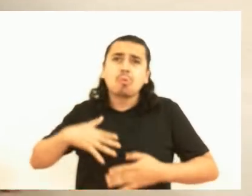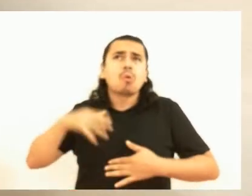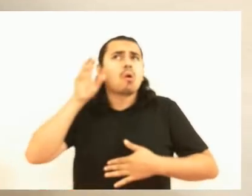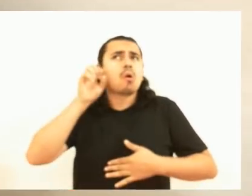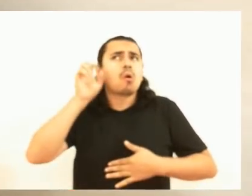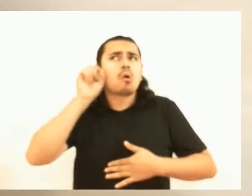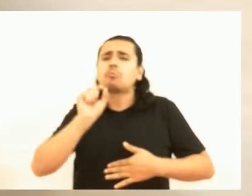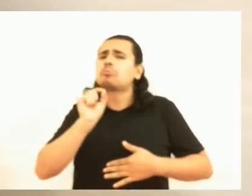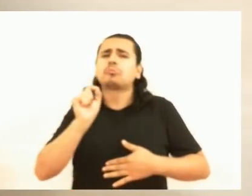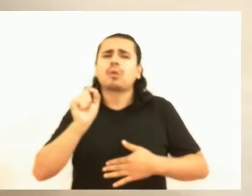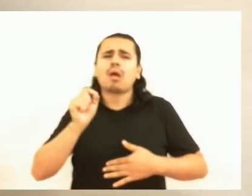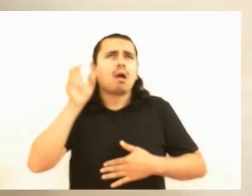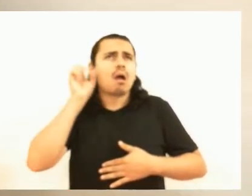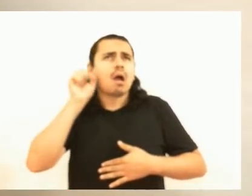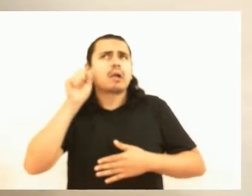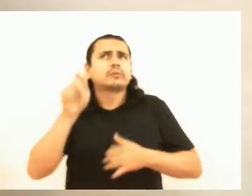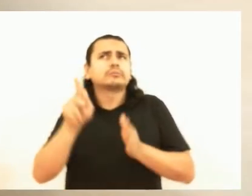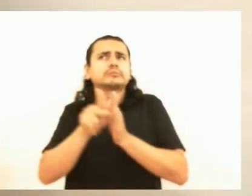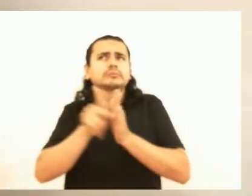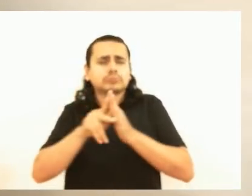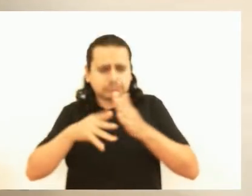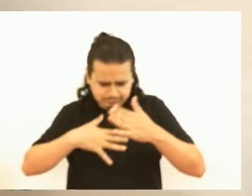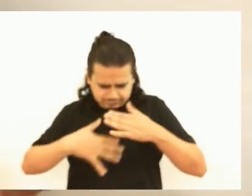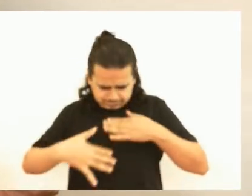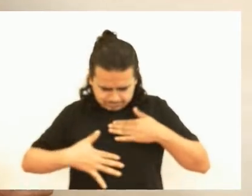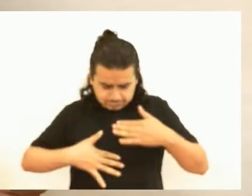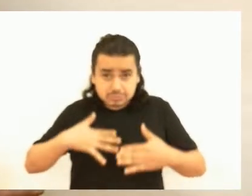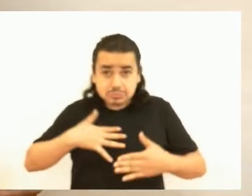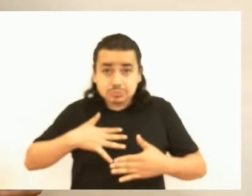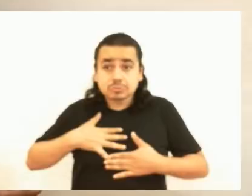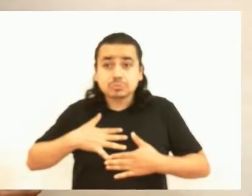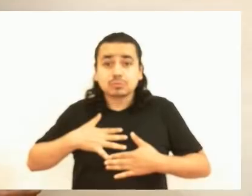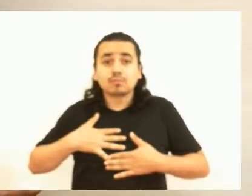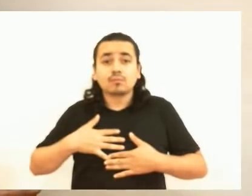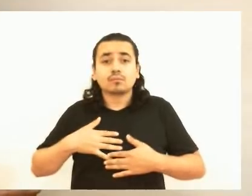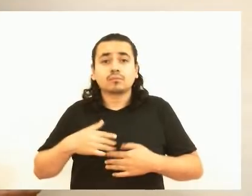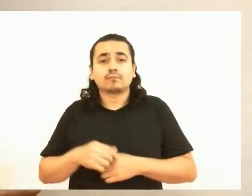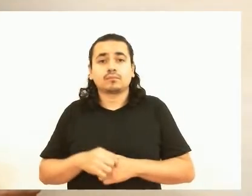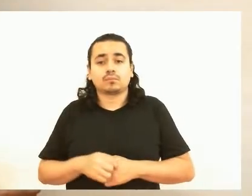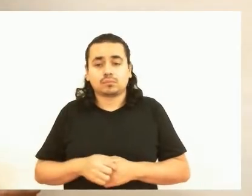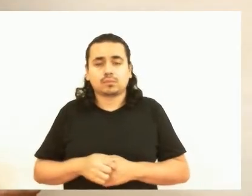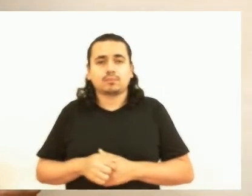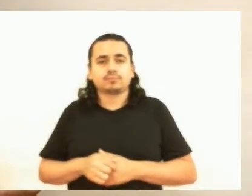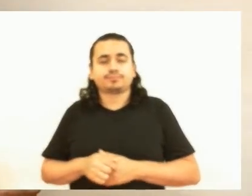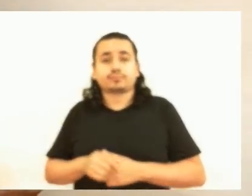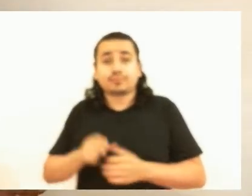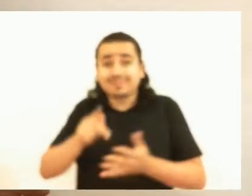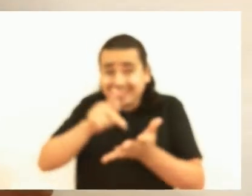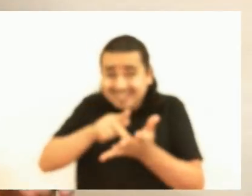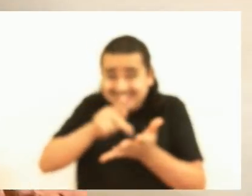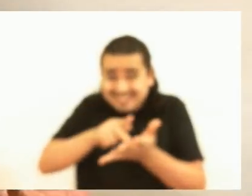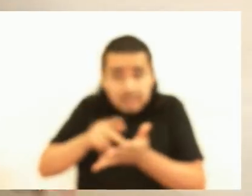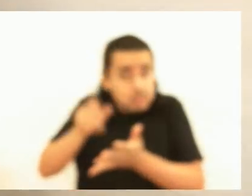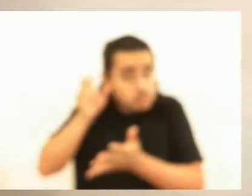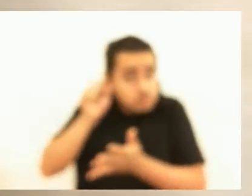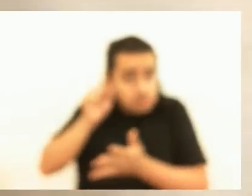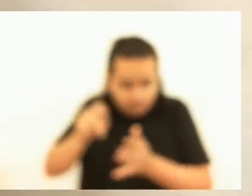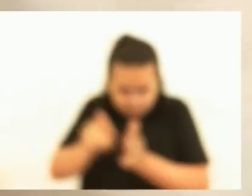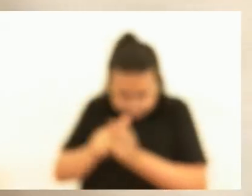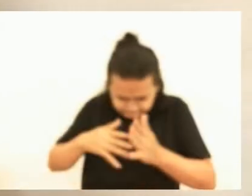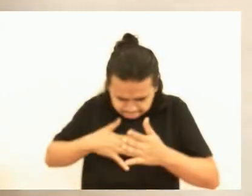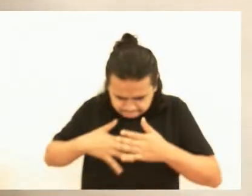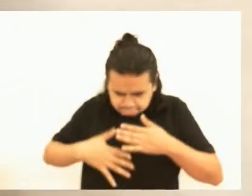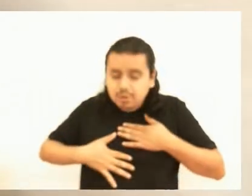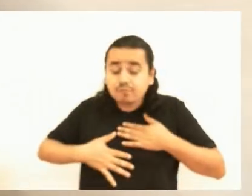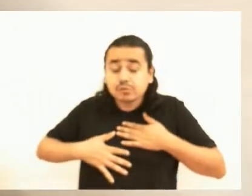quando a gente fala de escutar o corpo como que é na verdade essa escuta do corpo é você poder